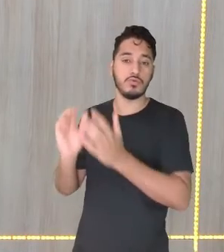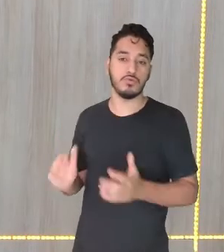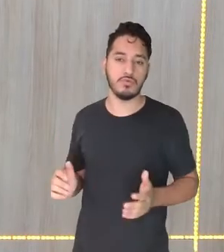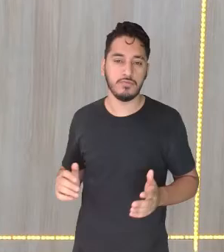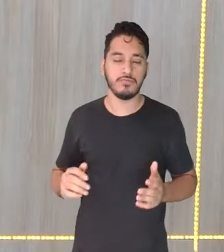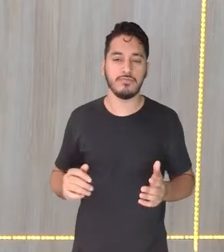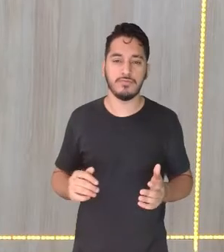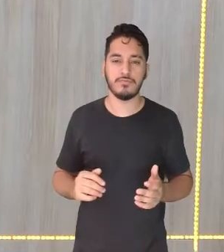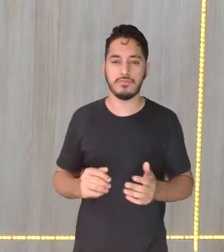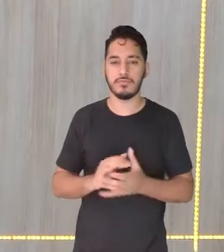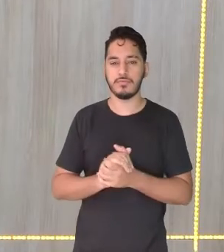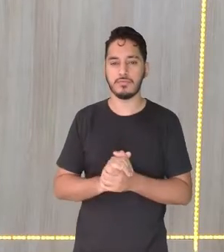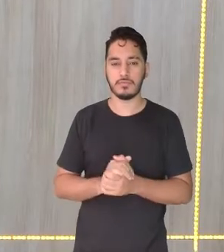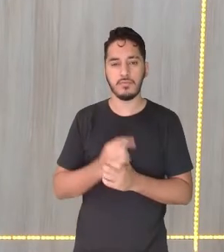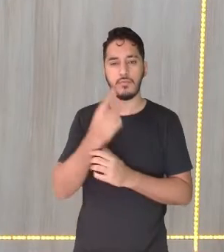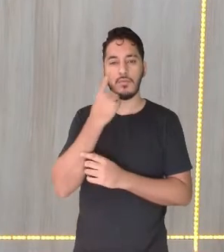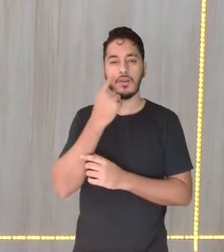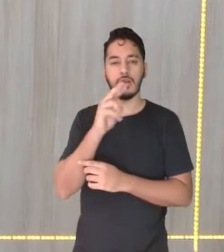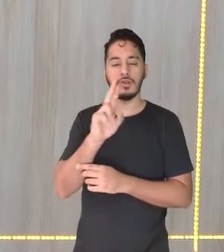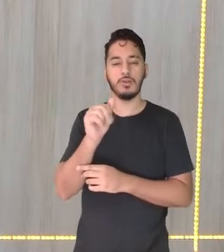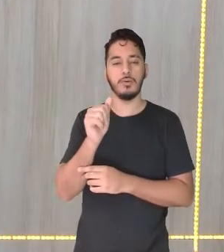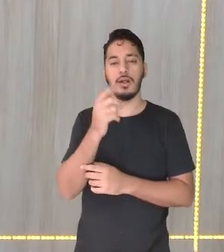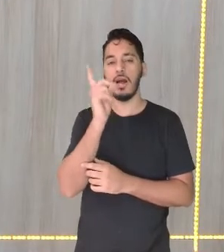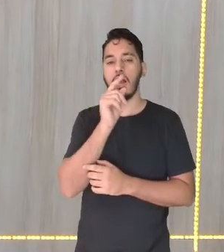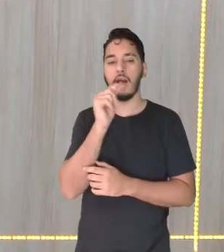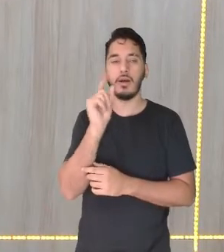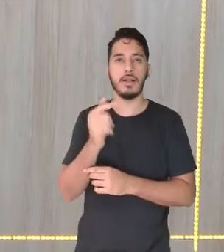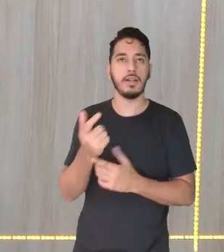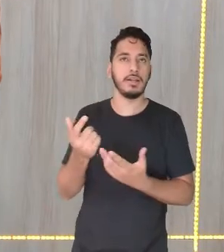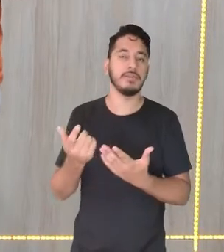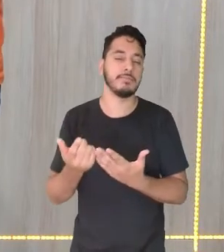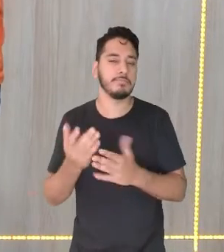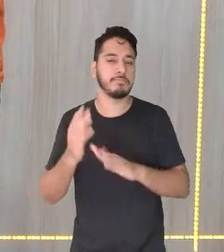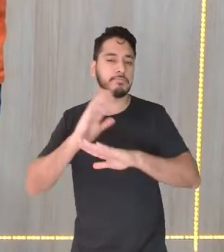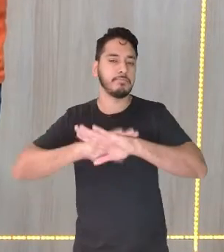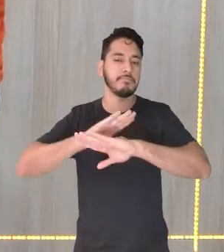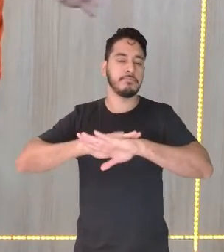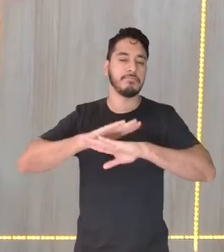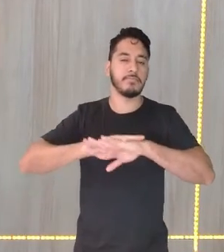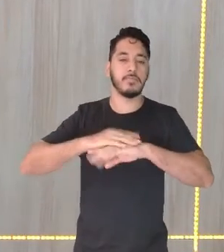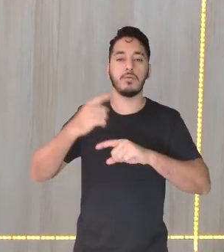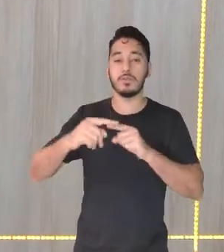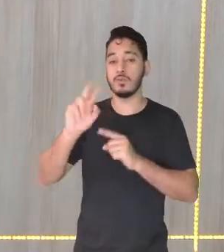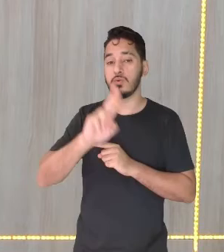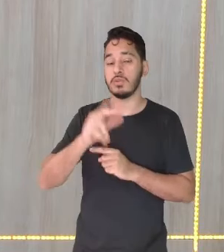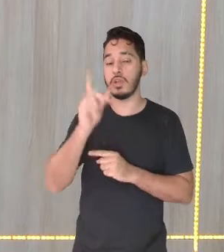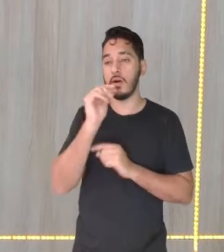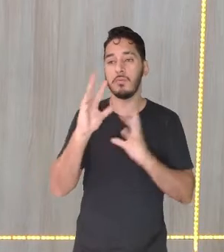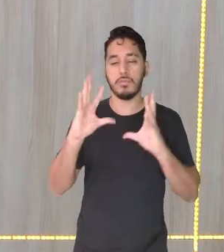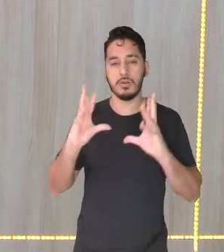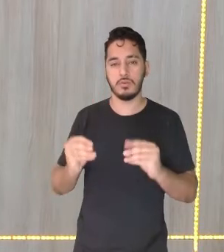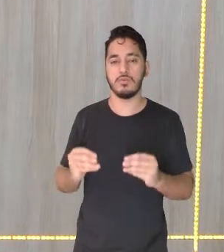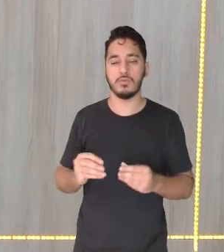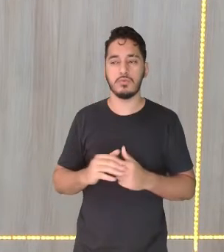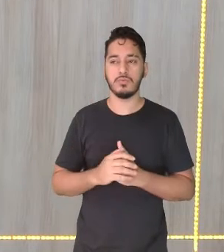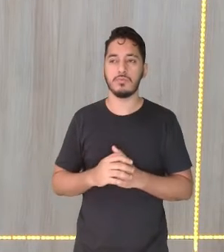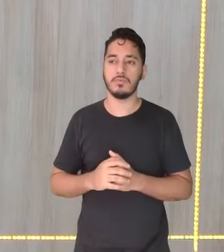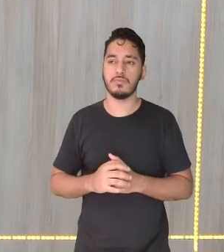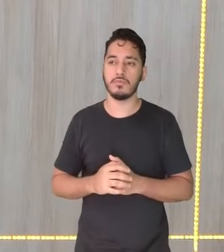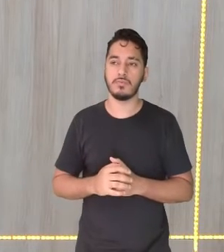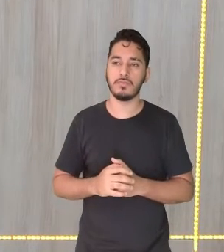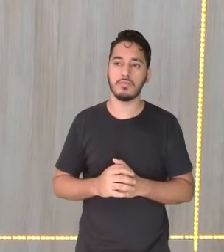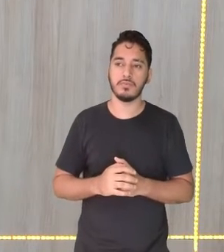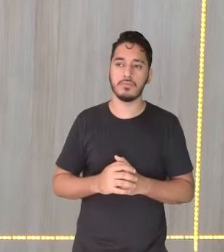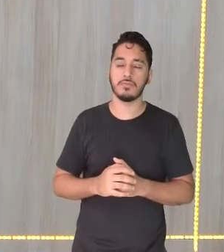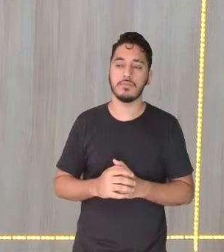quando a questão da água, ela é subjetiva nesse sentido, né? Porque a gente usa água para tudo, né, professor? Vamos embora.